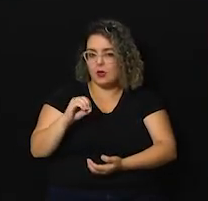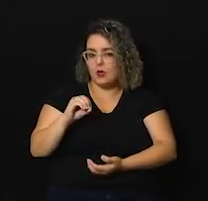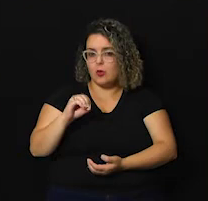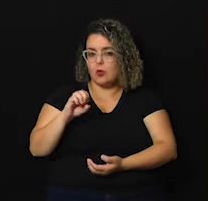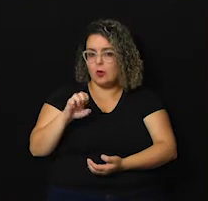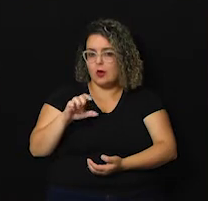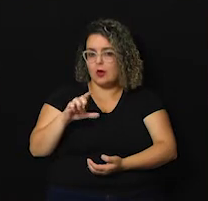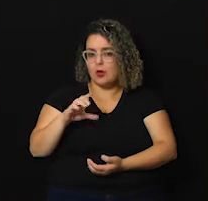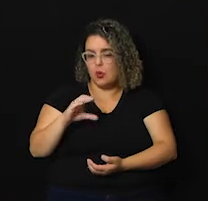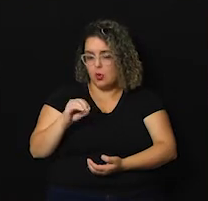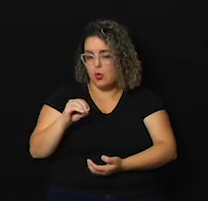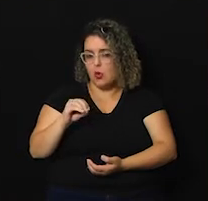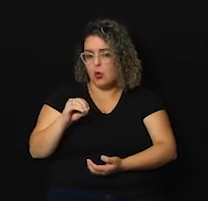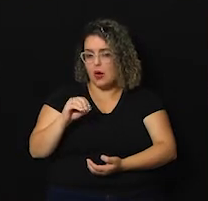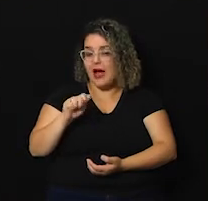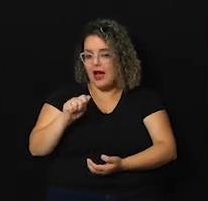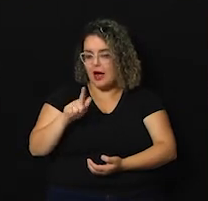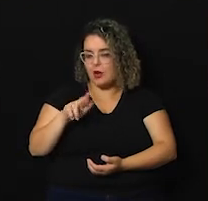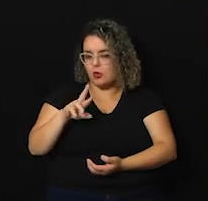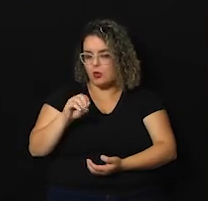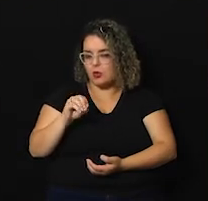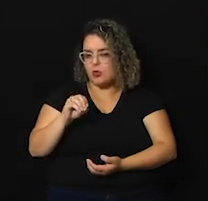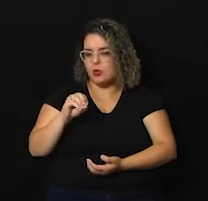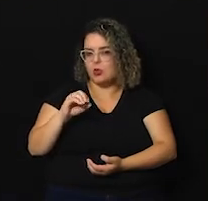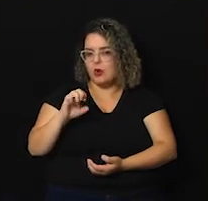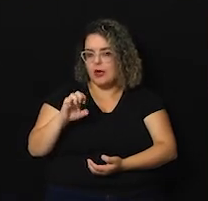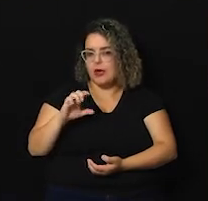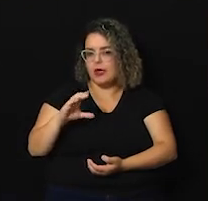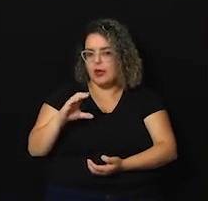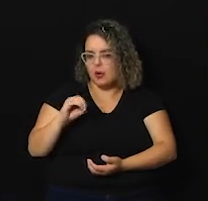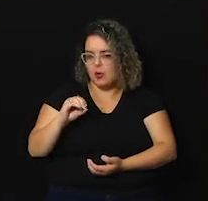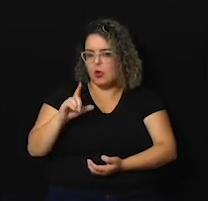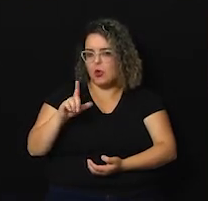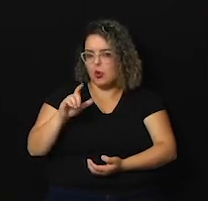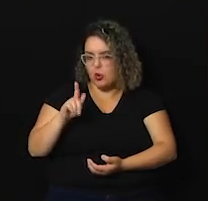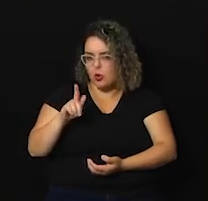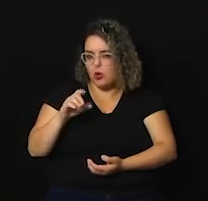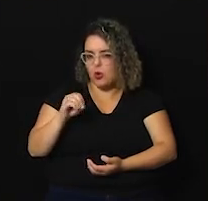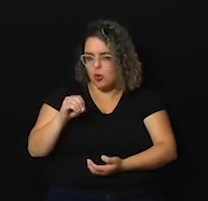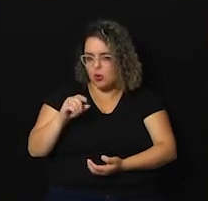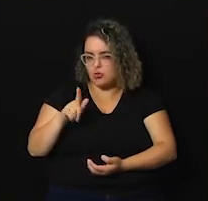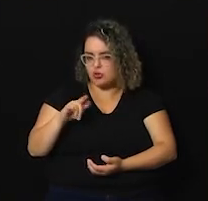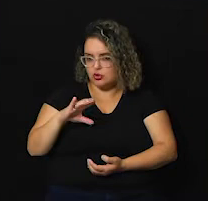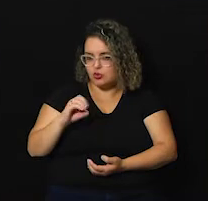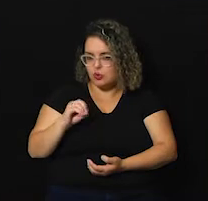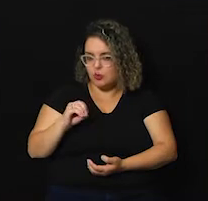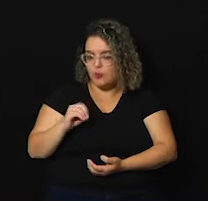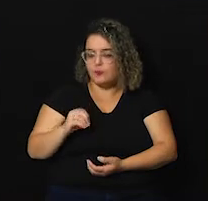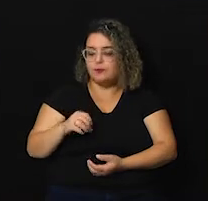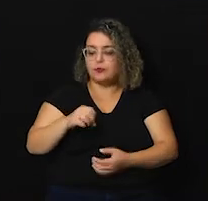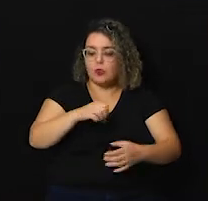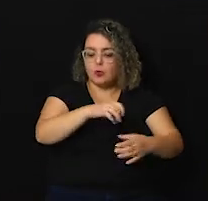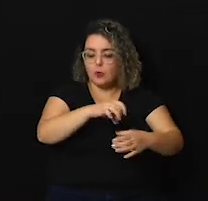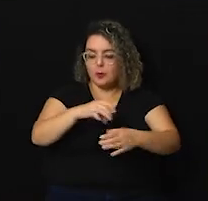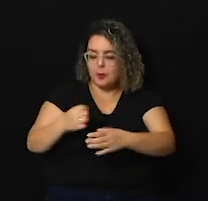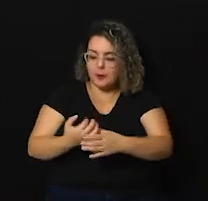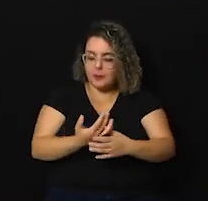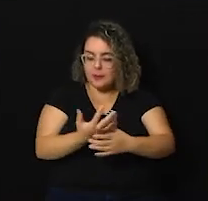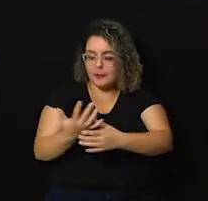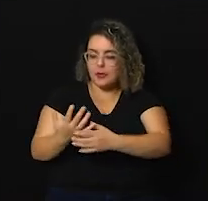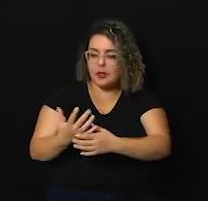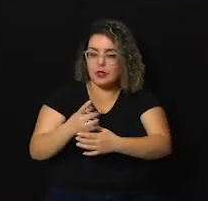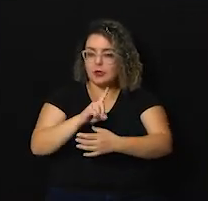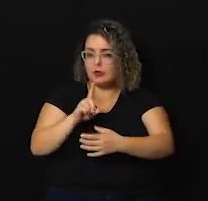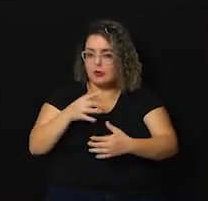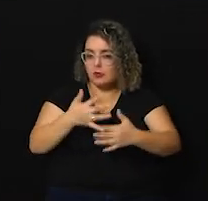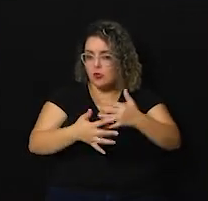trabalhar com a harmonia da natureza, entre a natureza e o ser humano. Ou seja, você produzir alimentos de uma maneira que não